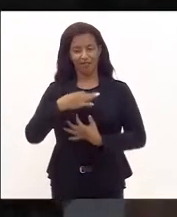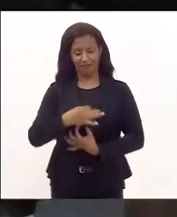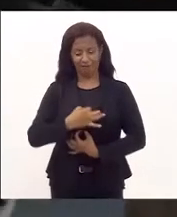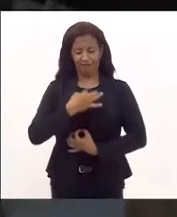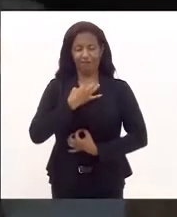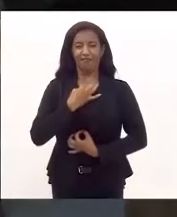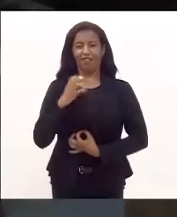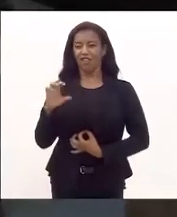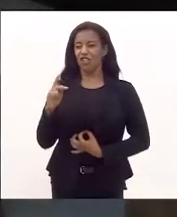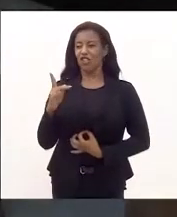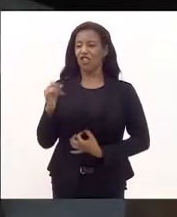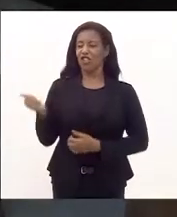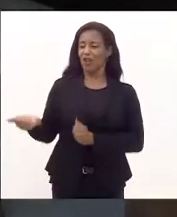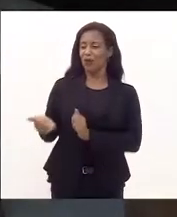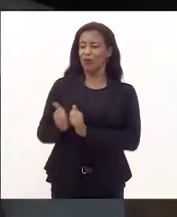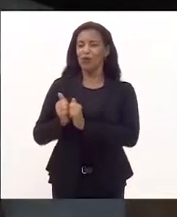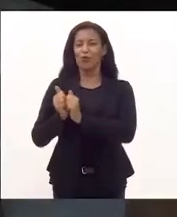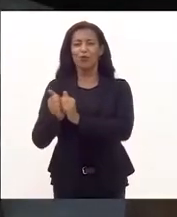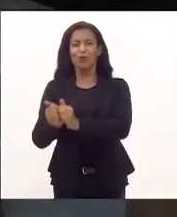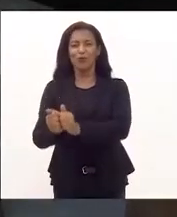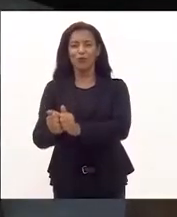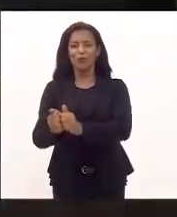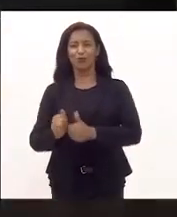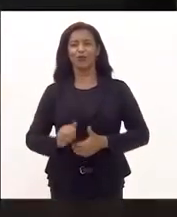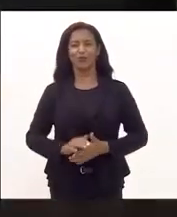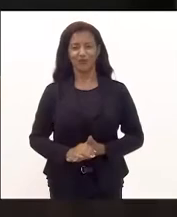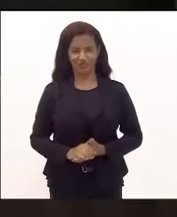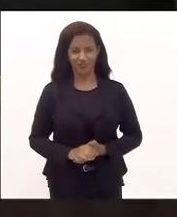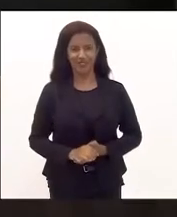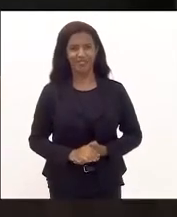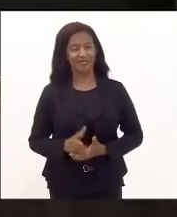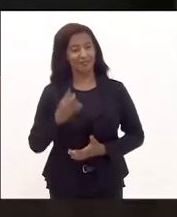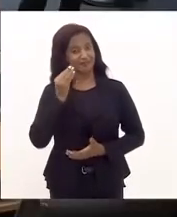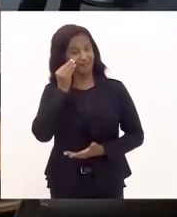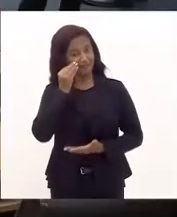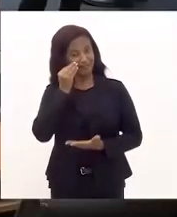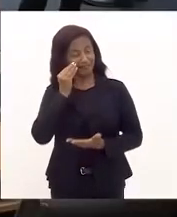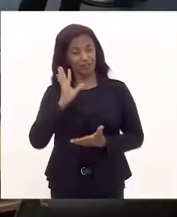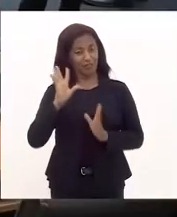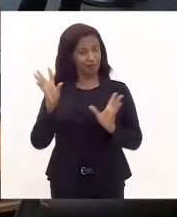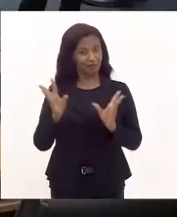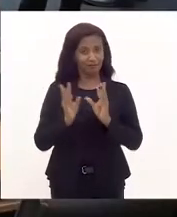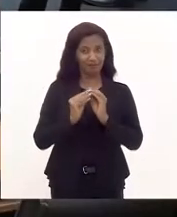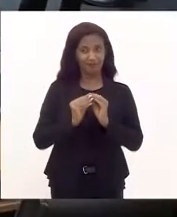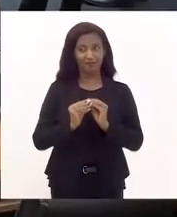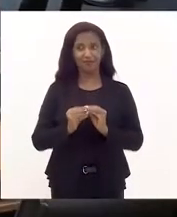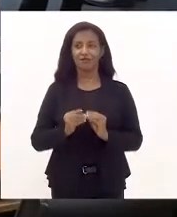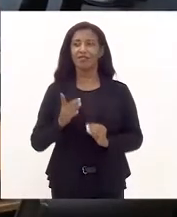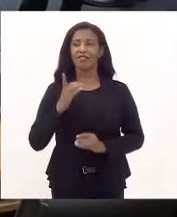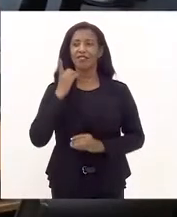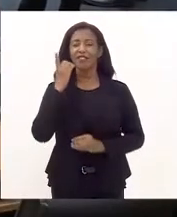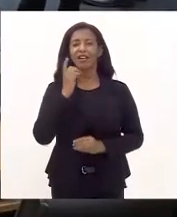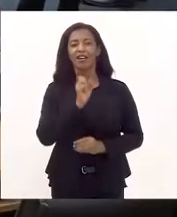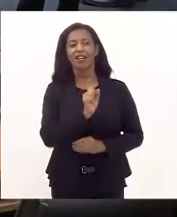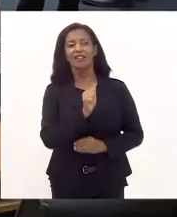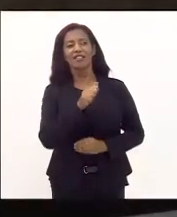o charme caminham juntos. Olha, falou a experiência. Mas só para finalizar, o deputado Salema disse que